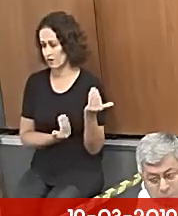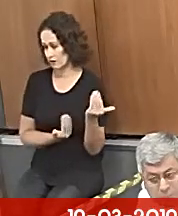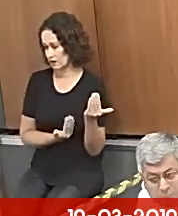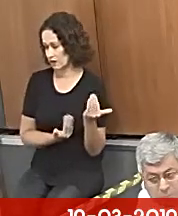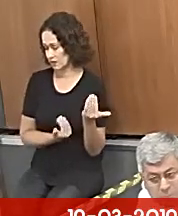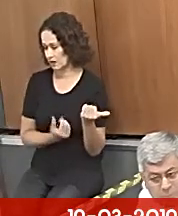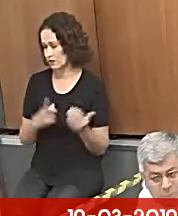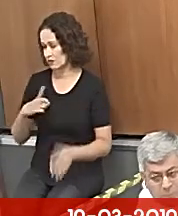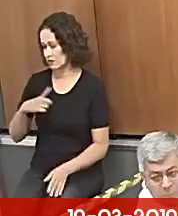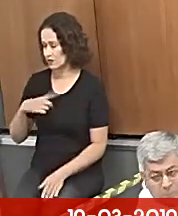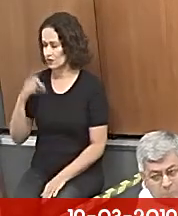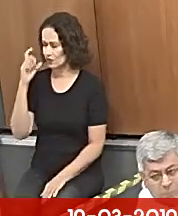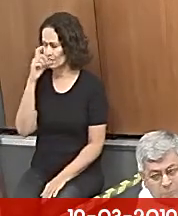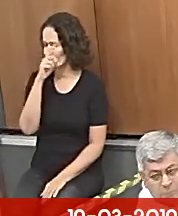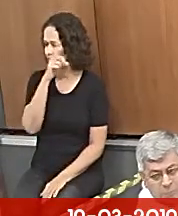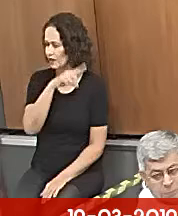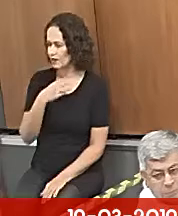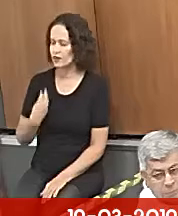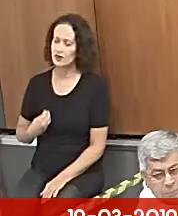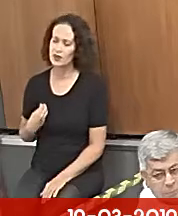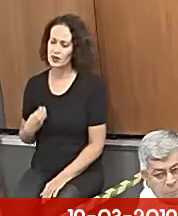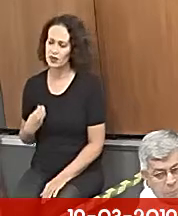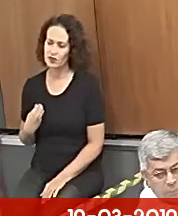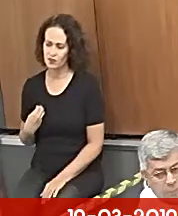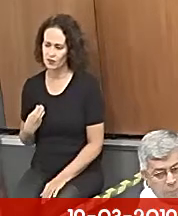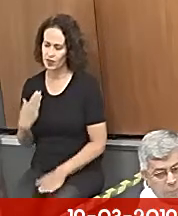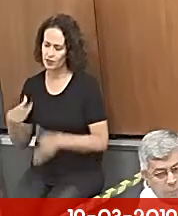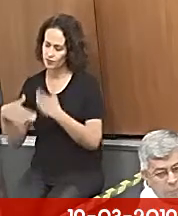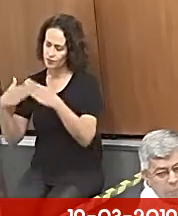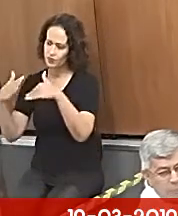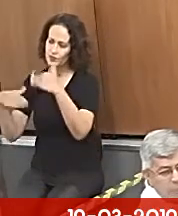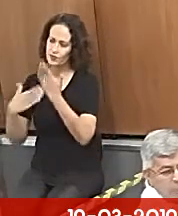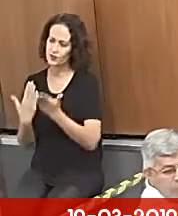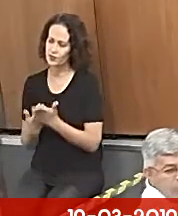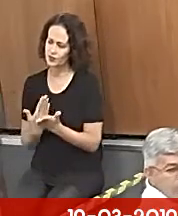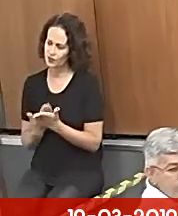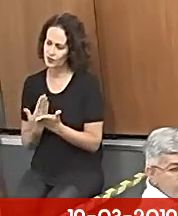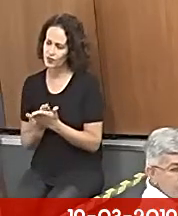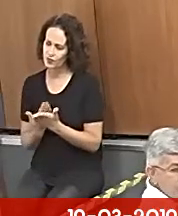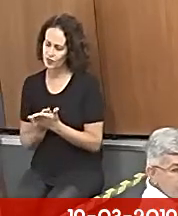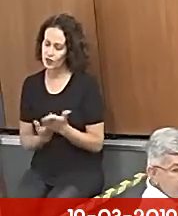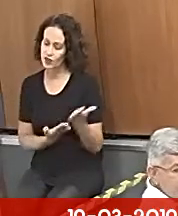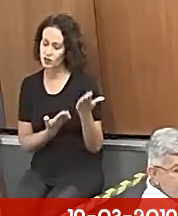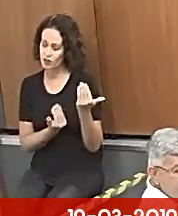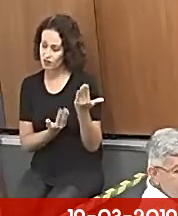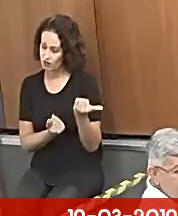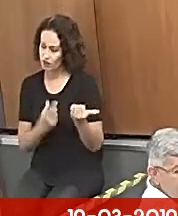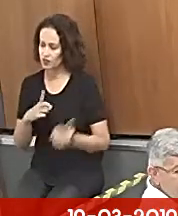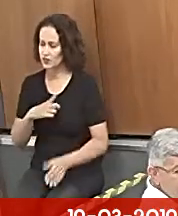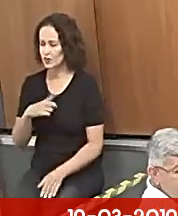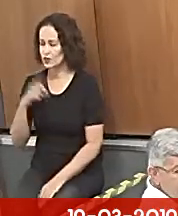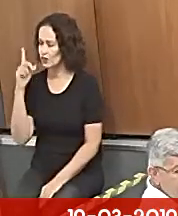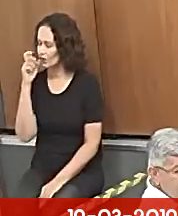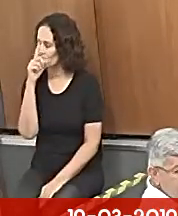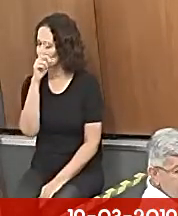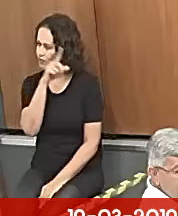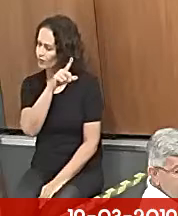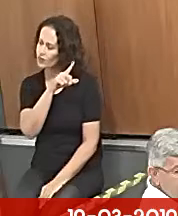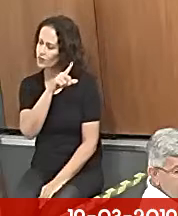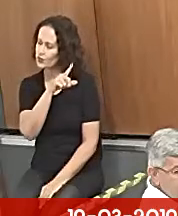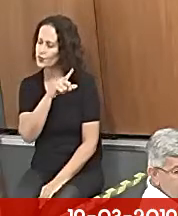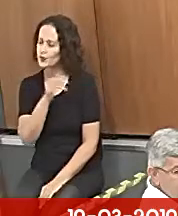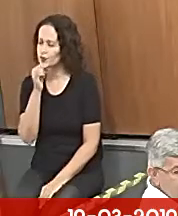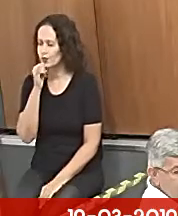na vida acadêmica dela e um adolescente que a gente já percebe que vai ter muita dificuldade em passar por